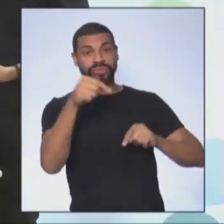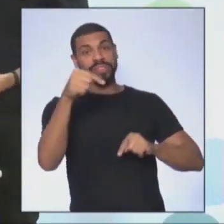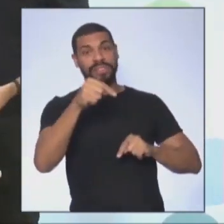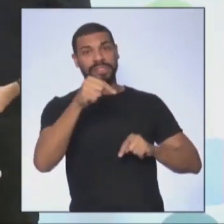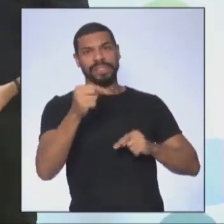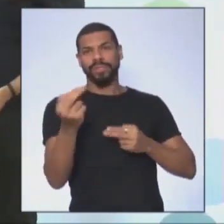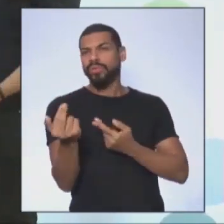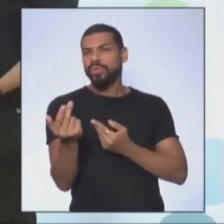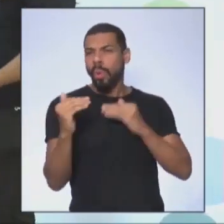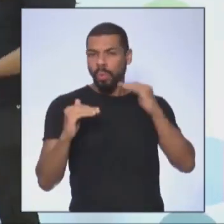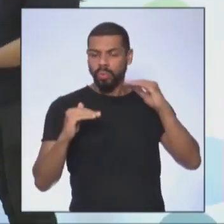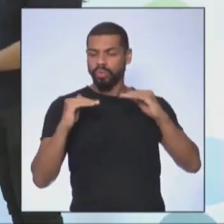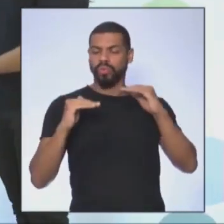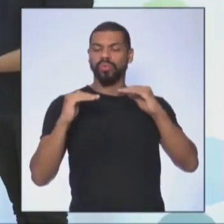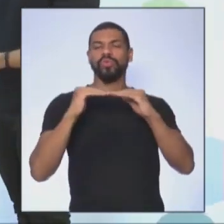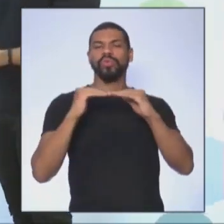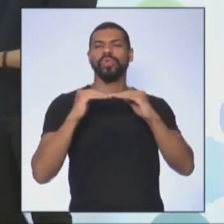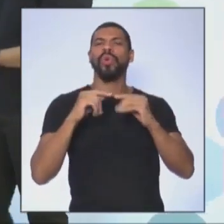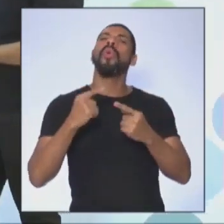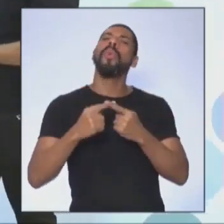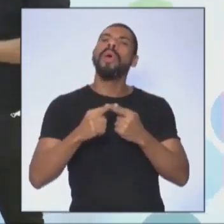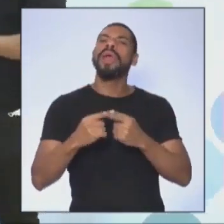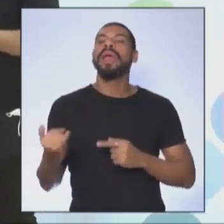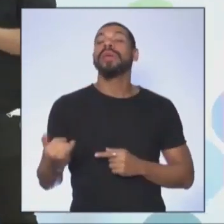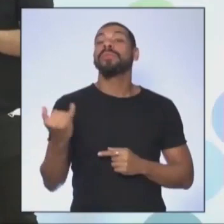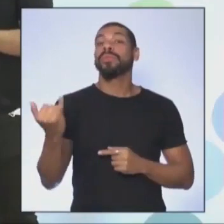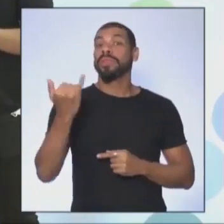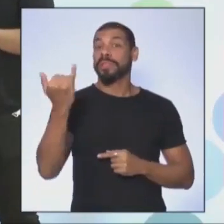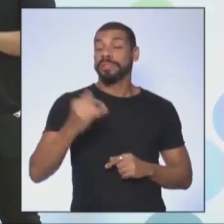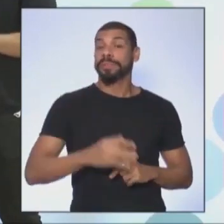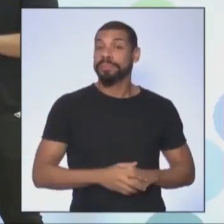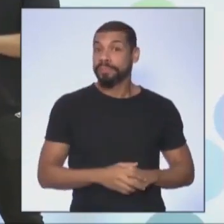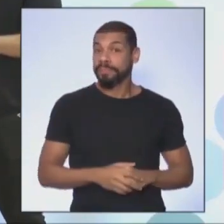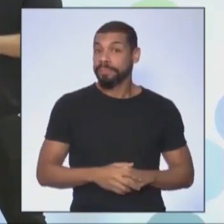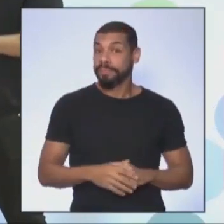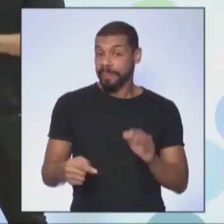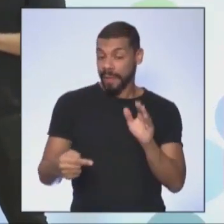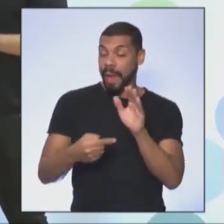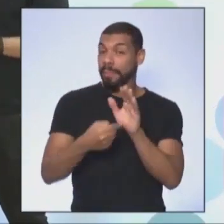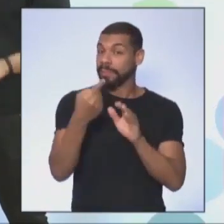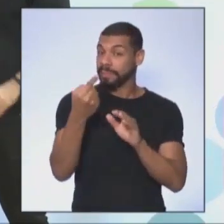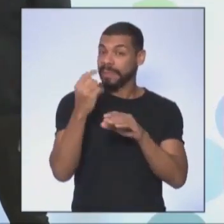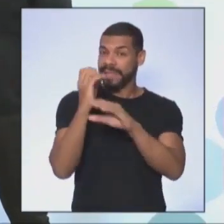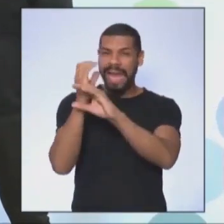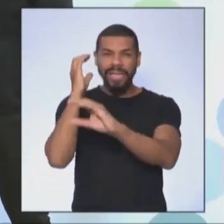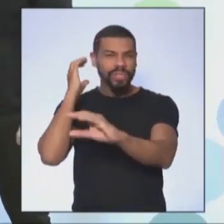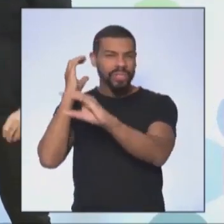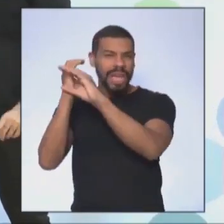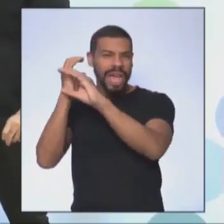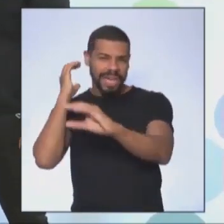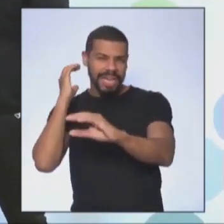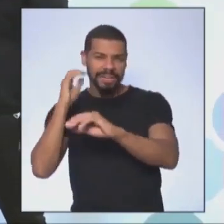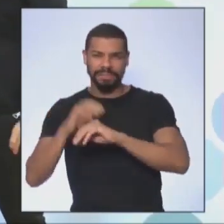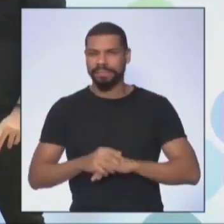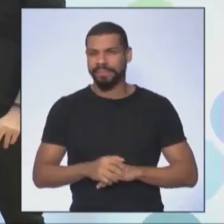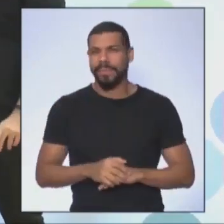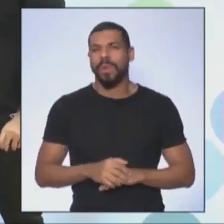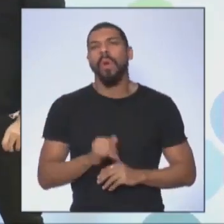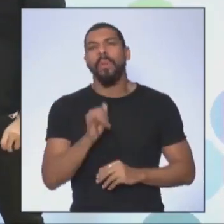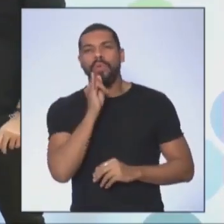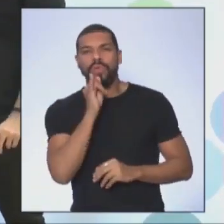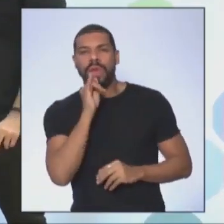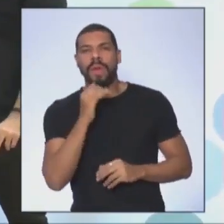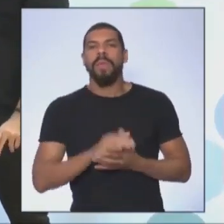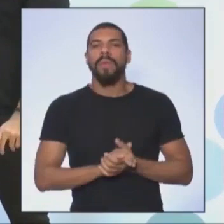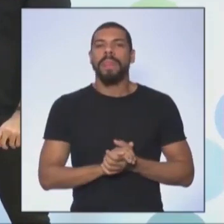vibrar junto. E por que isso é importante, Thiago? Bom, primeiramente, na engenharia eles usam muito isso. Por exemplo, na hora de... Eu gosto de